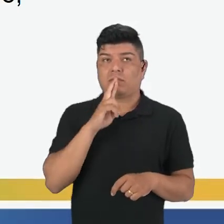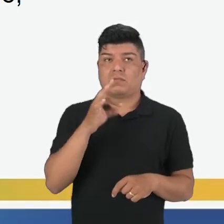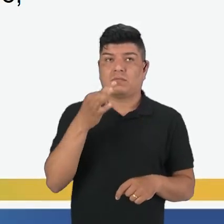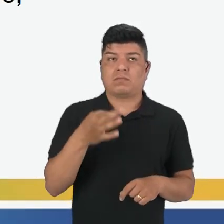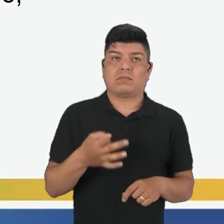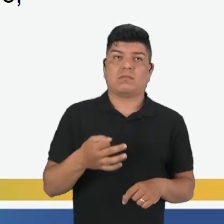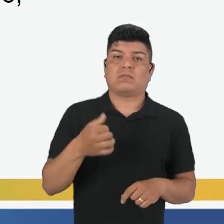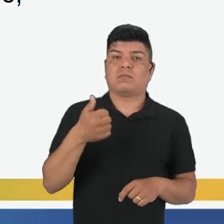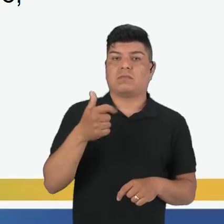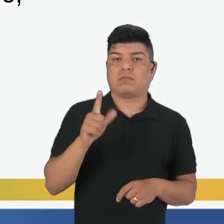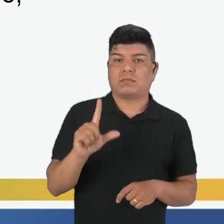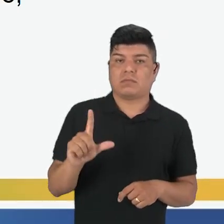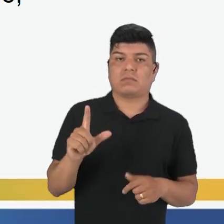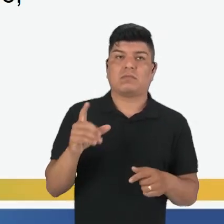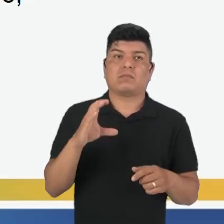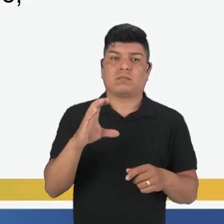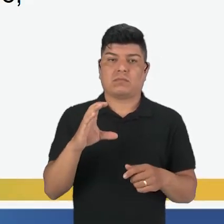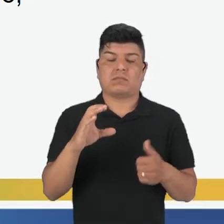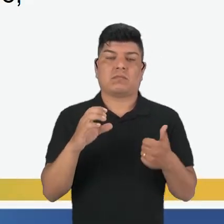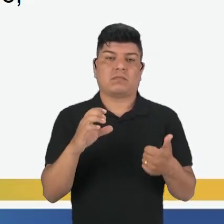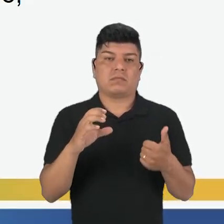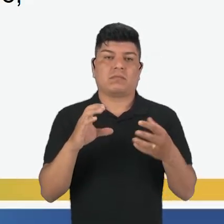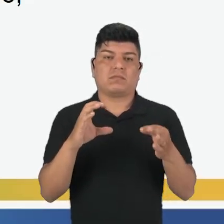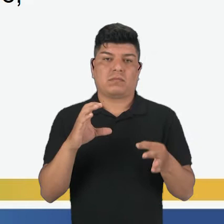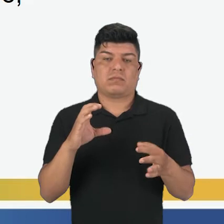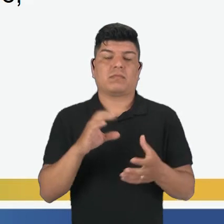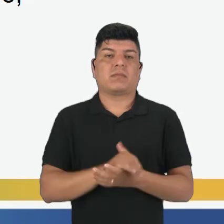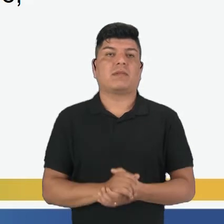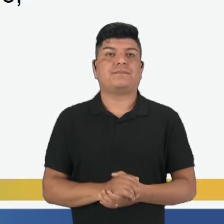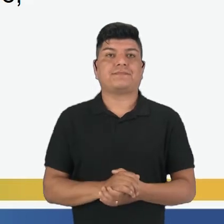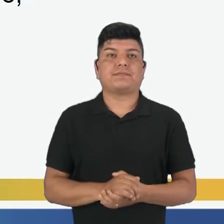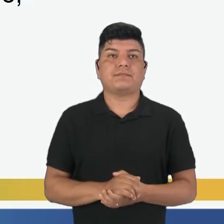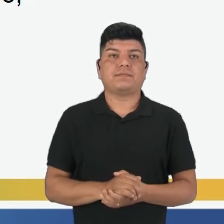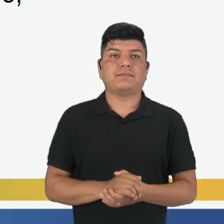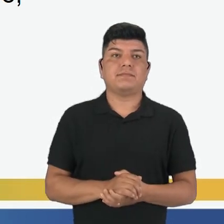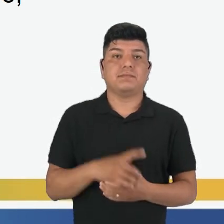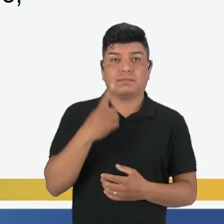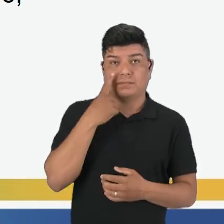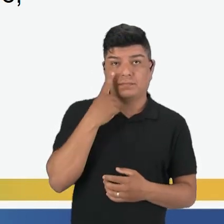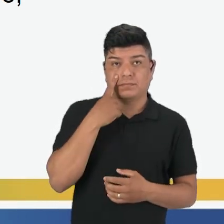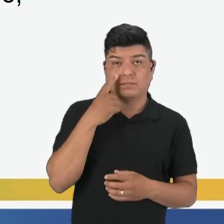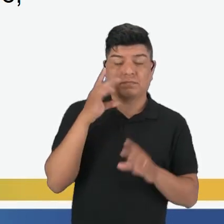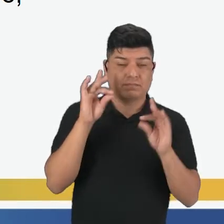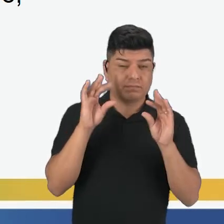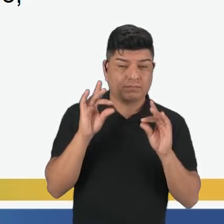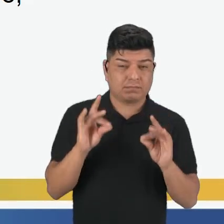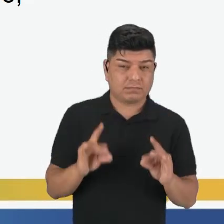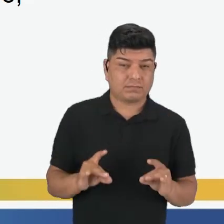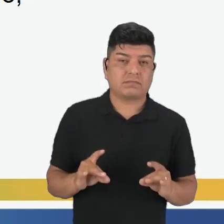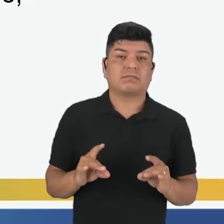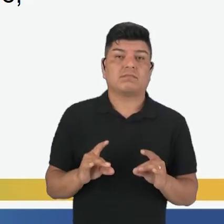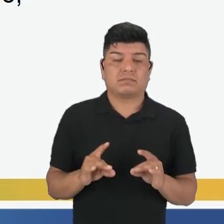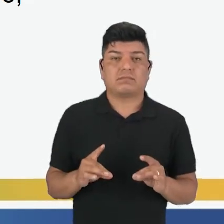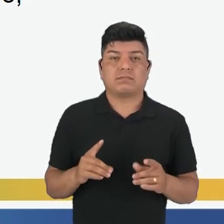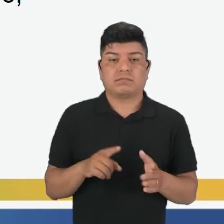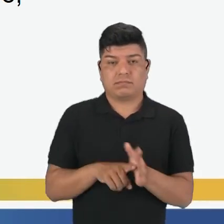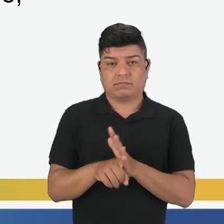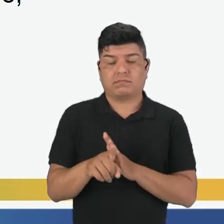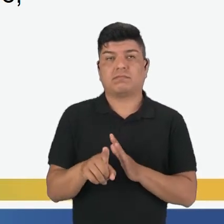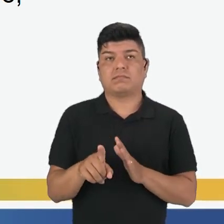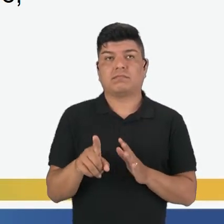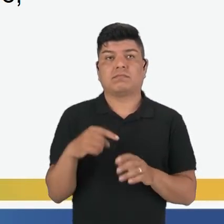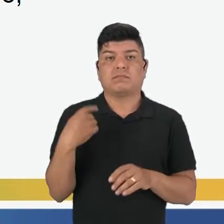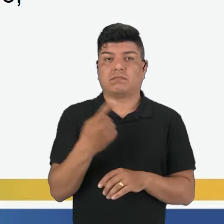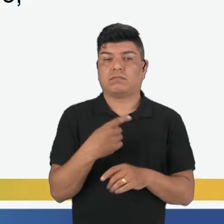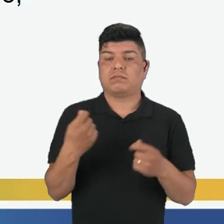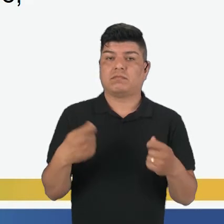Alternativa C. Muito bem. Observar são detalhes numa situação problema que